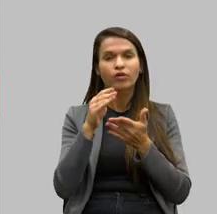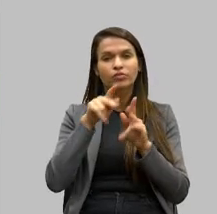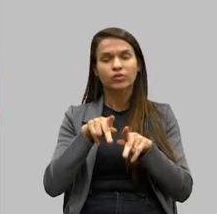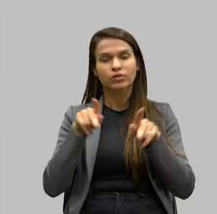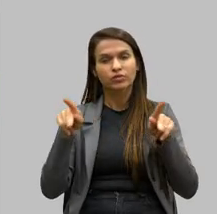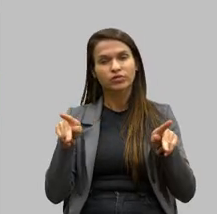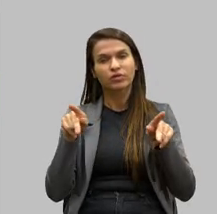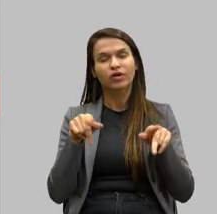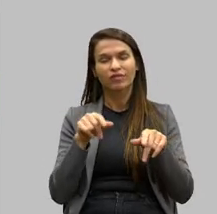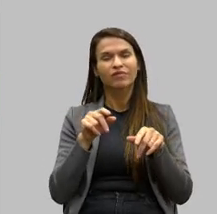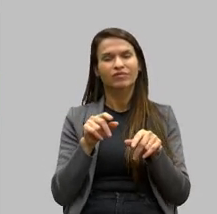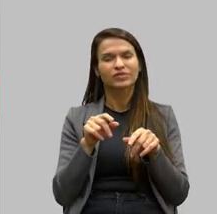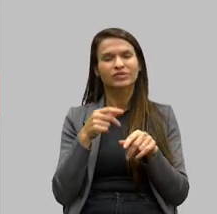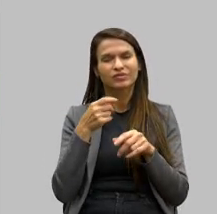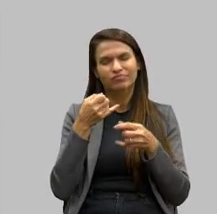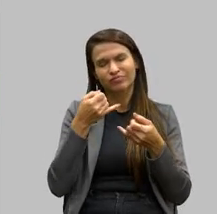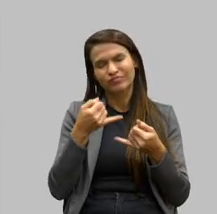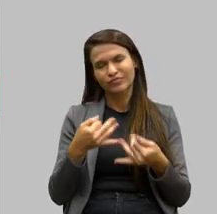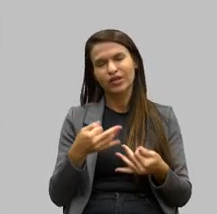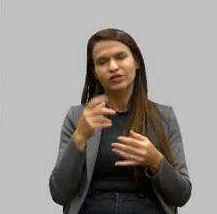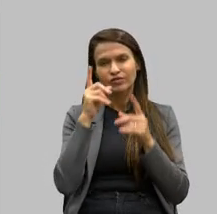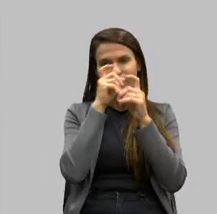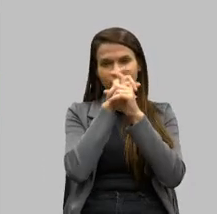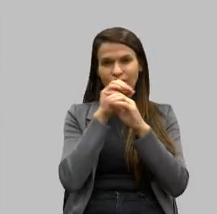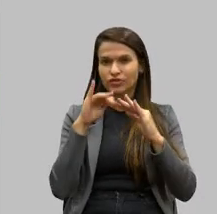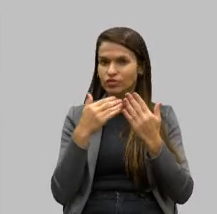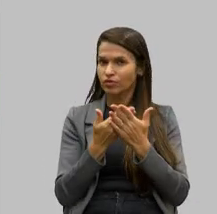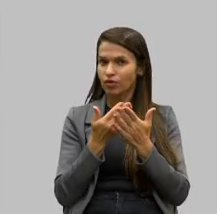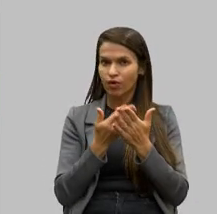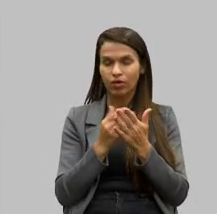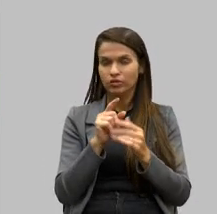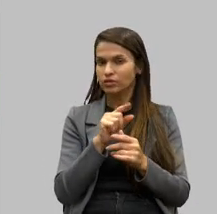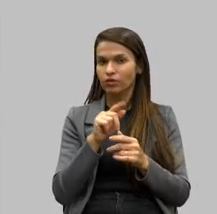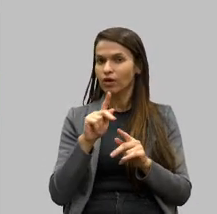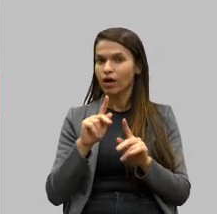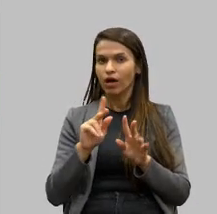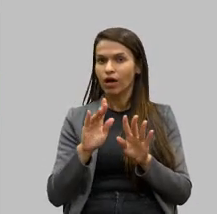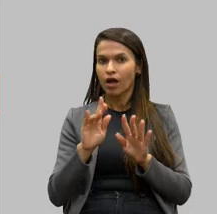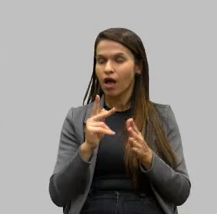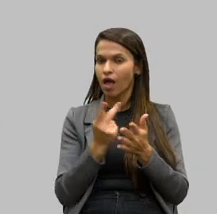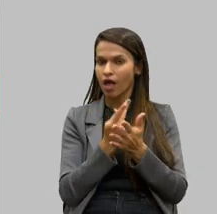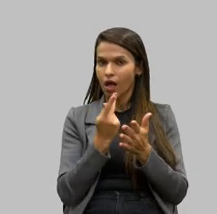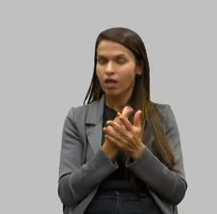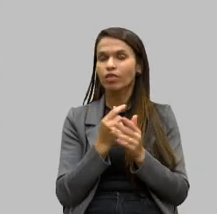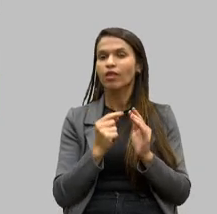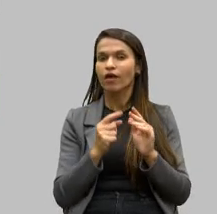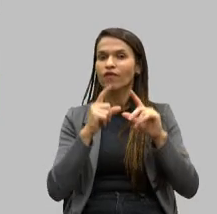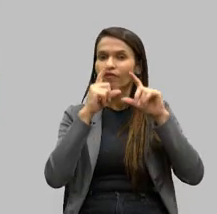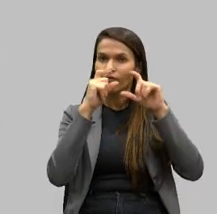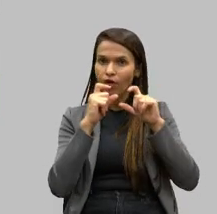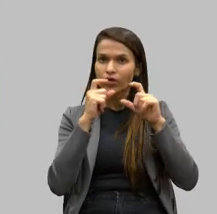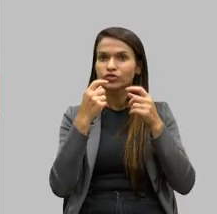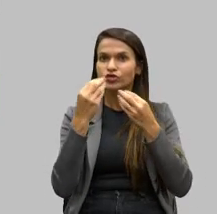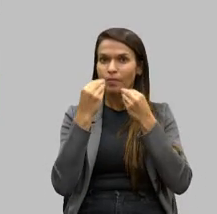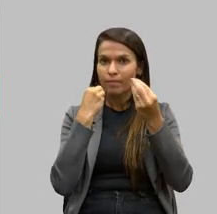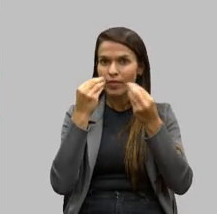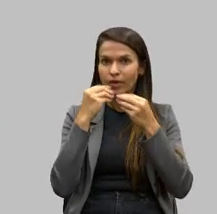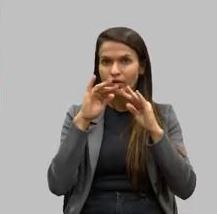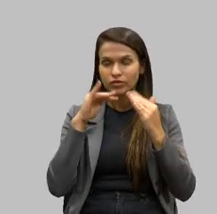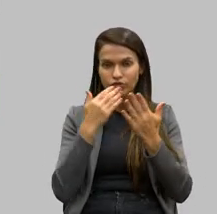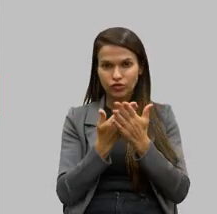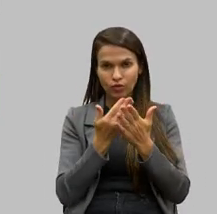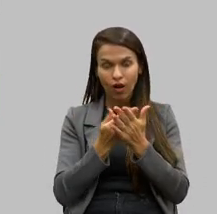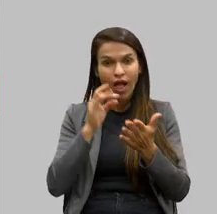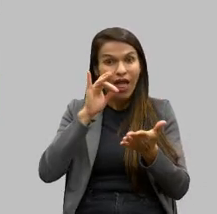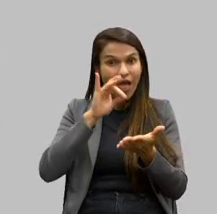vezes, falam que tem dificuldade na escola e isso não está correto. Inclusive, aqui eu trago fotos de merendas escolares reais às nossas